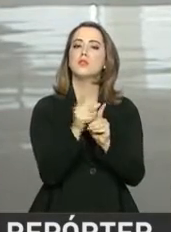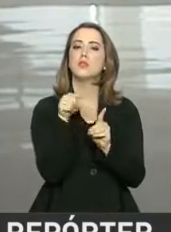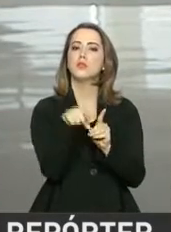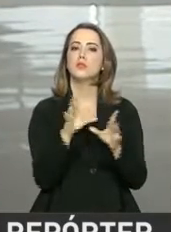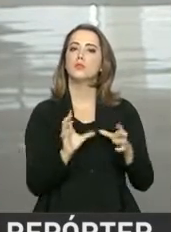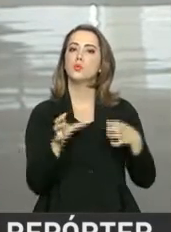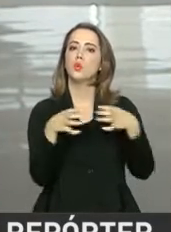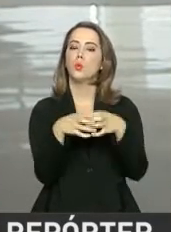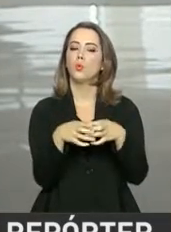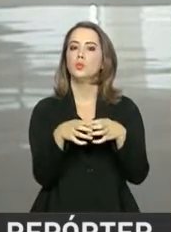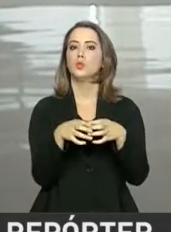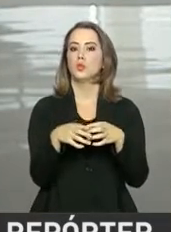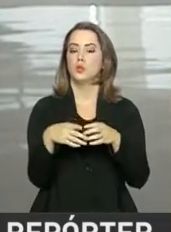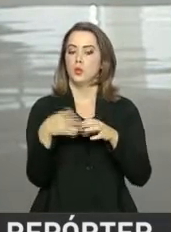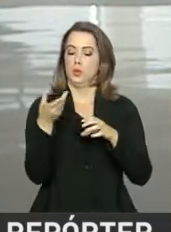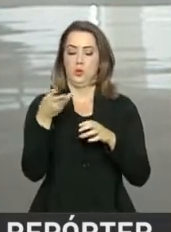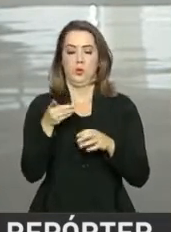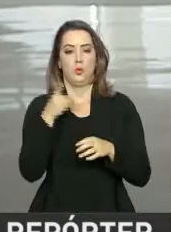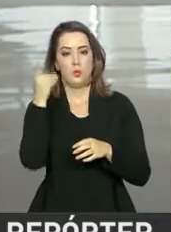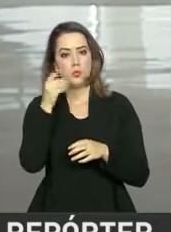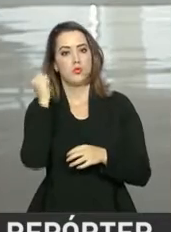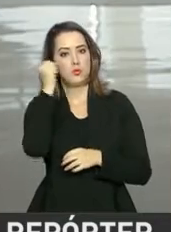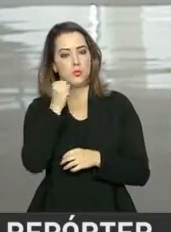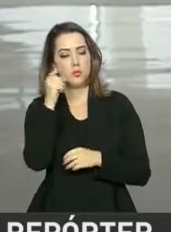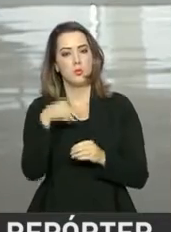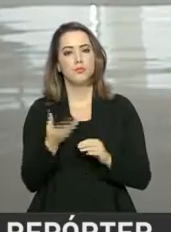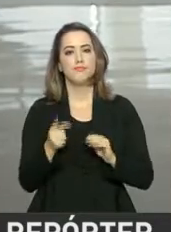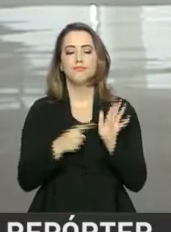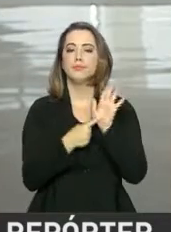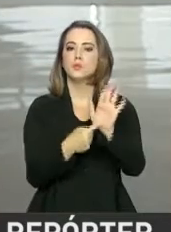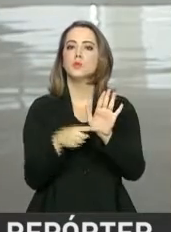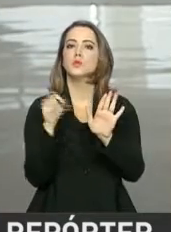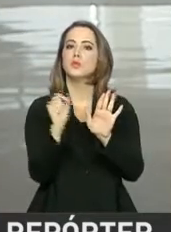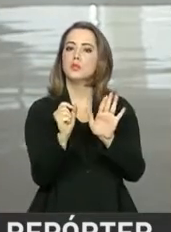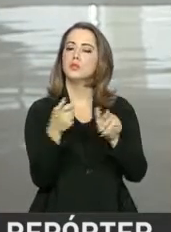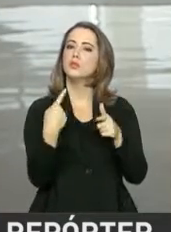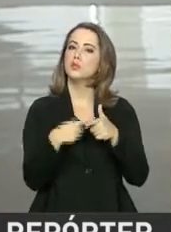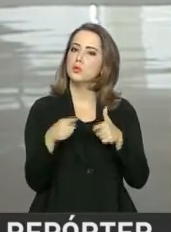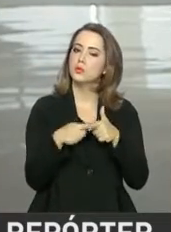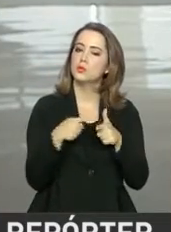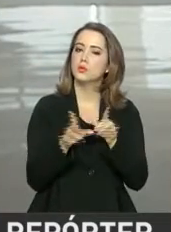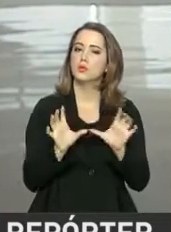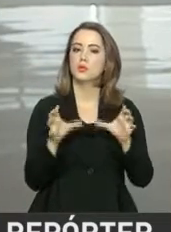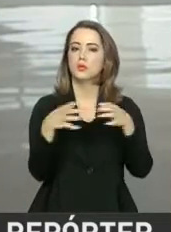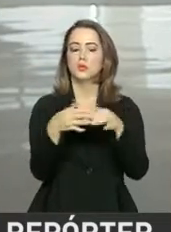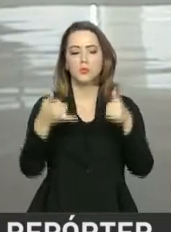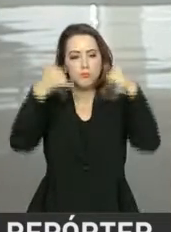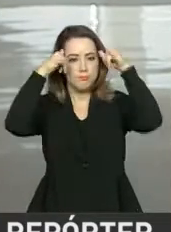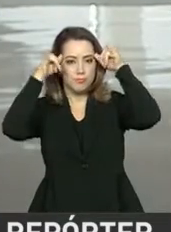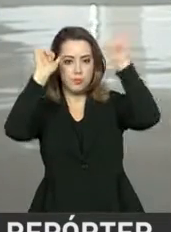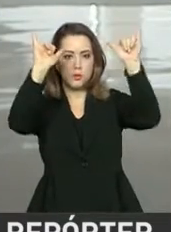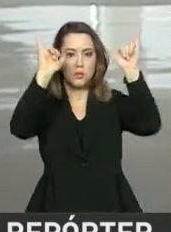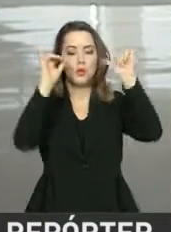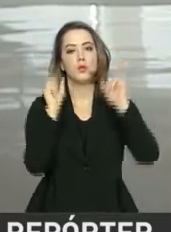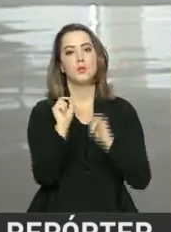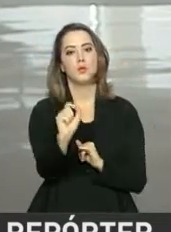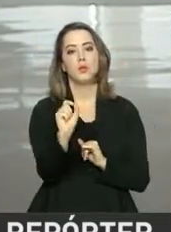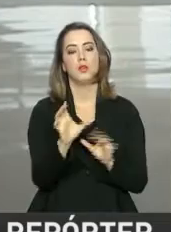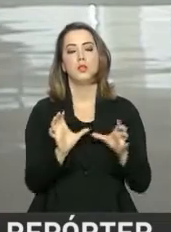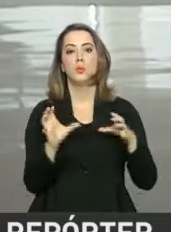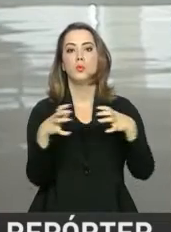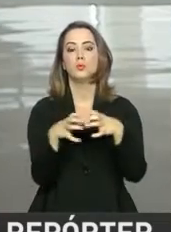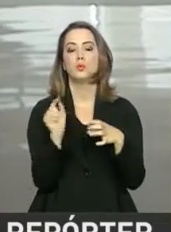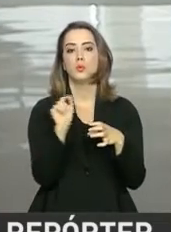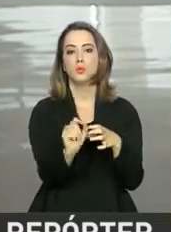apresentar as demandas do setor ao presidente em exercício, Michel Temer. Não é demais lembrar que a agropecuária, o setor